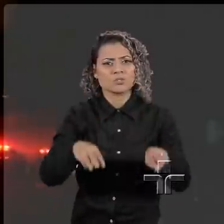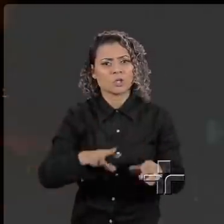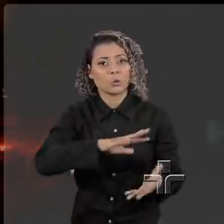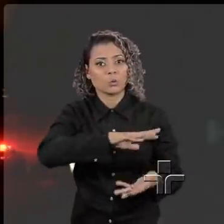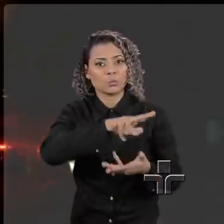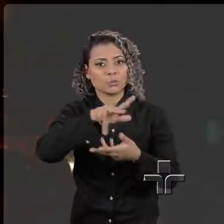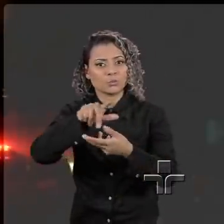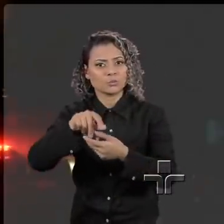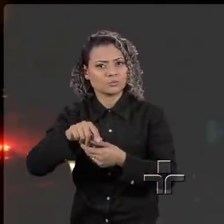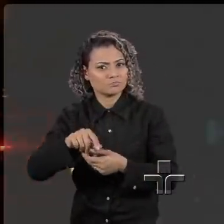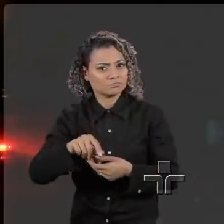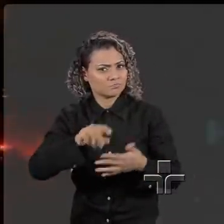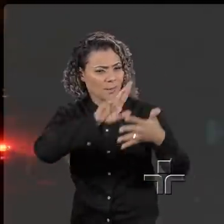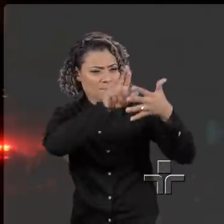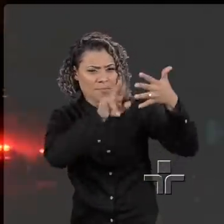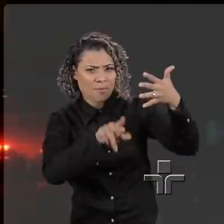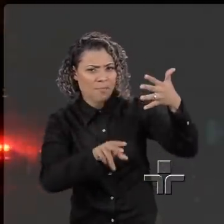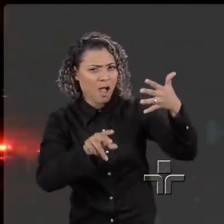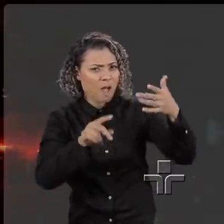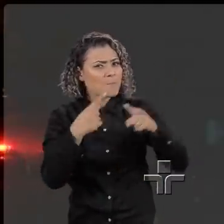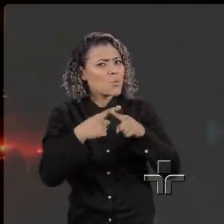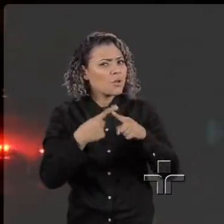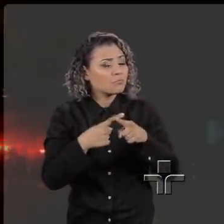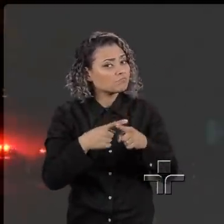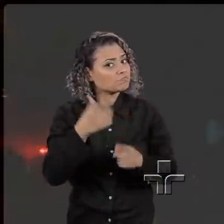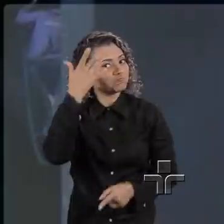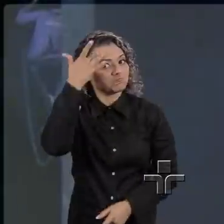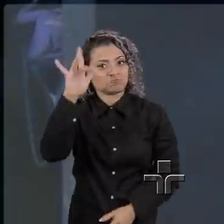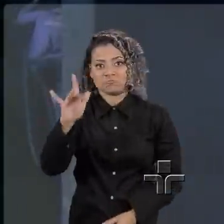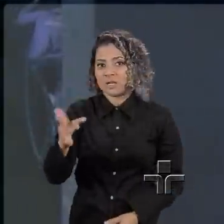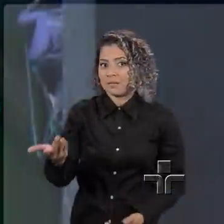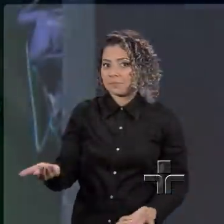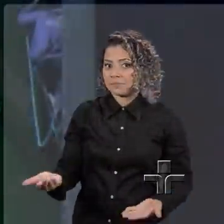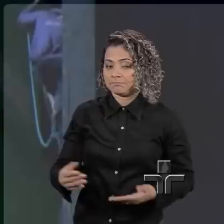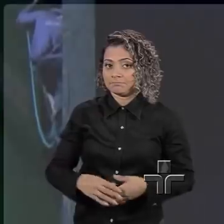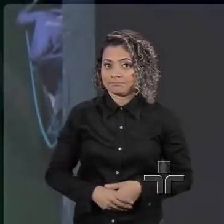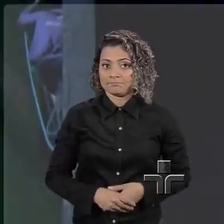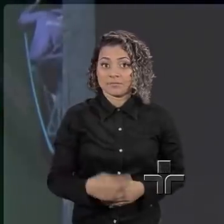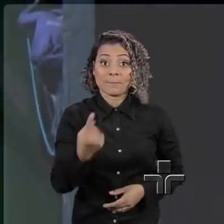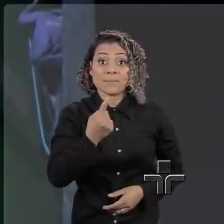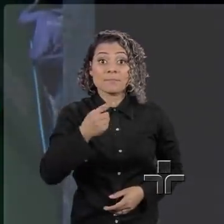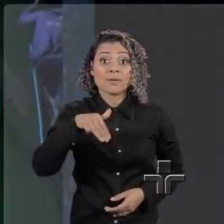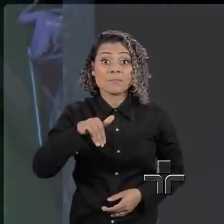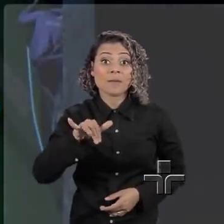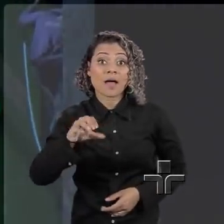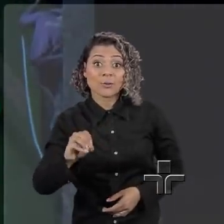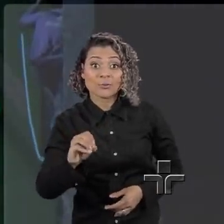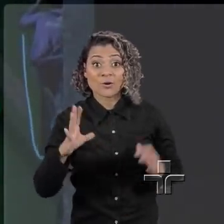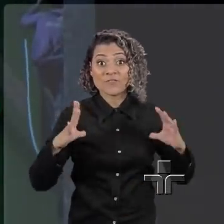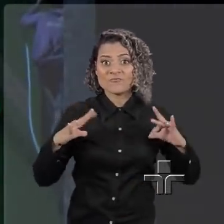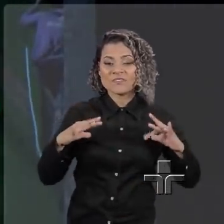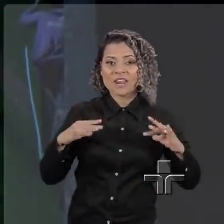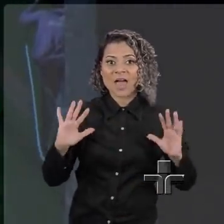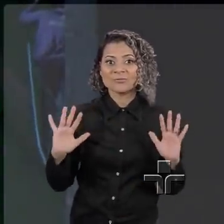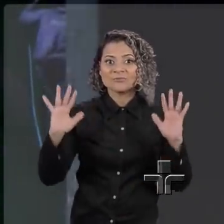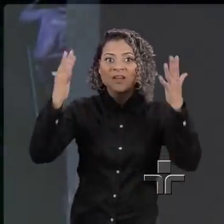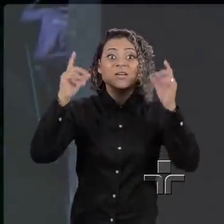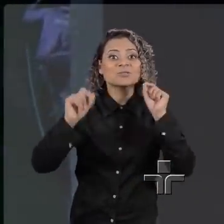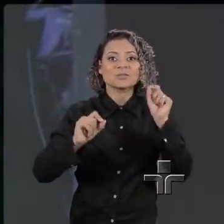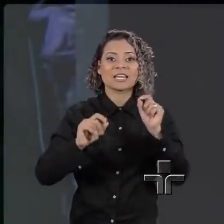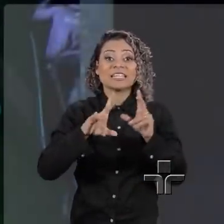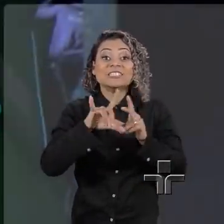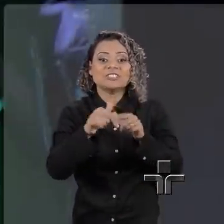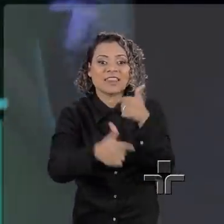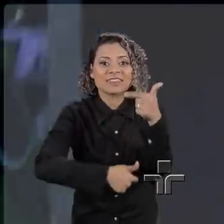As causas são desconhecidas. 1º de maio, o que deveria ser um feriado em comemoração ao Dia